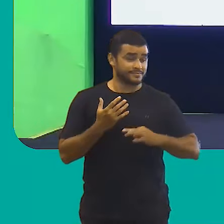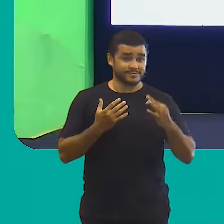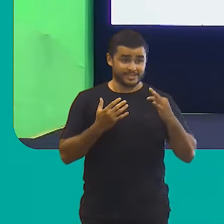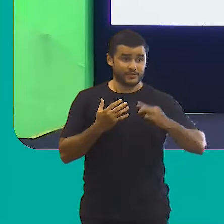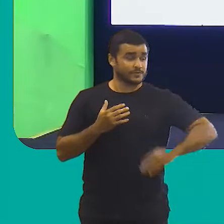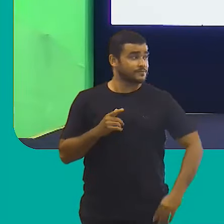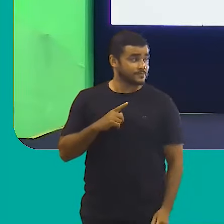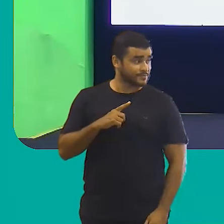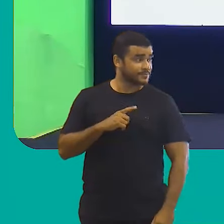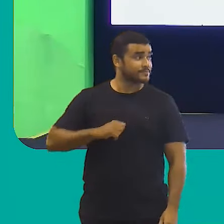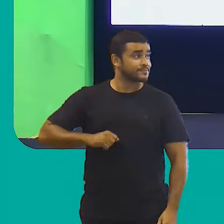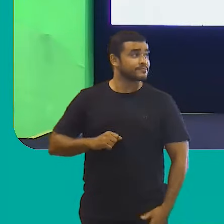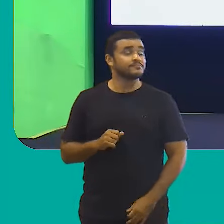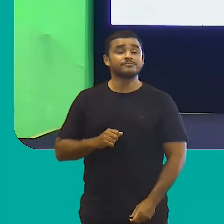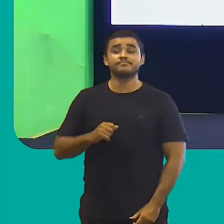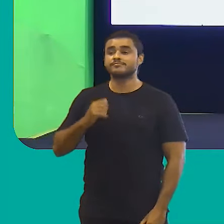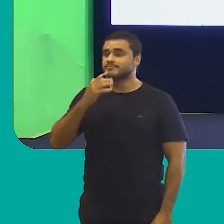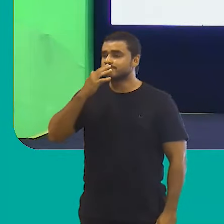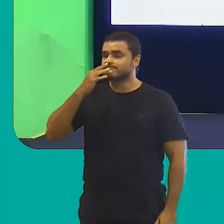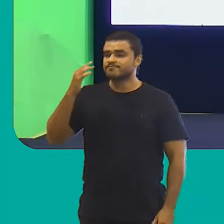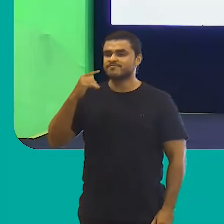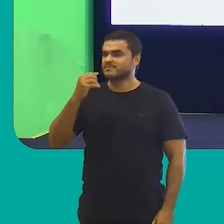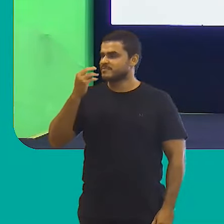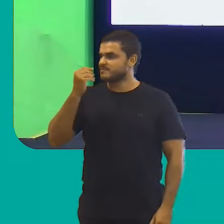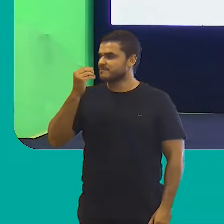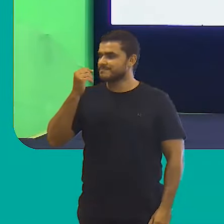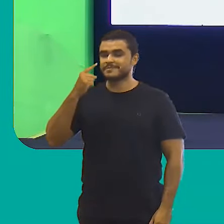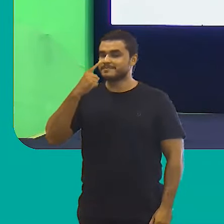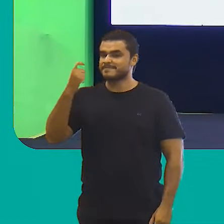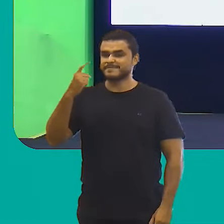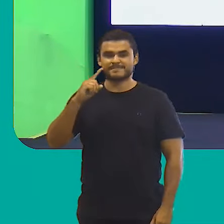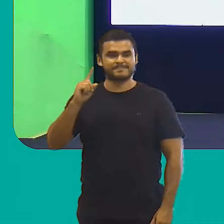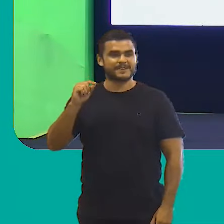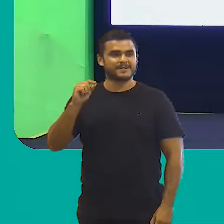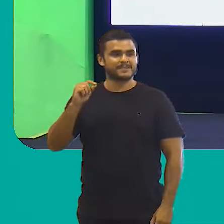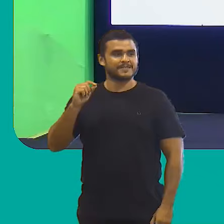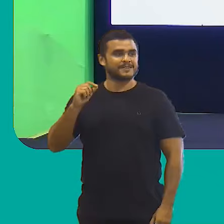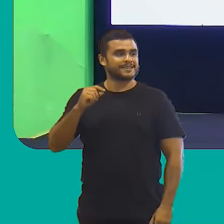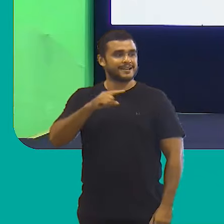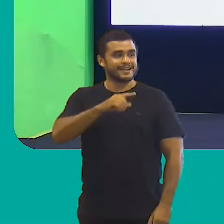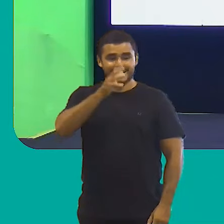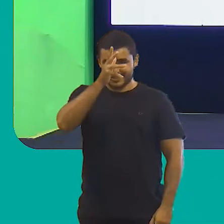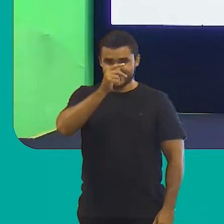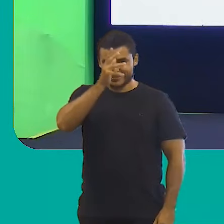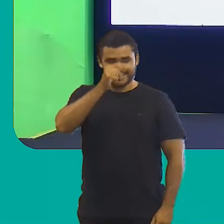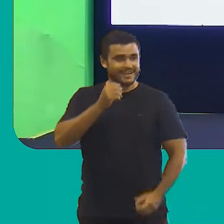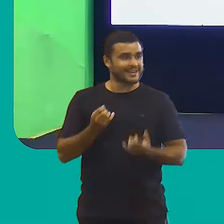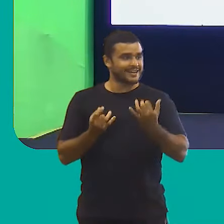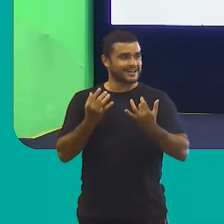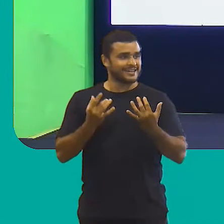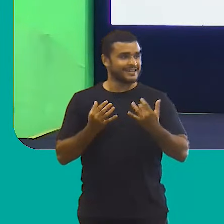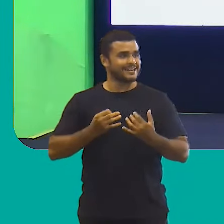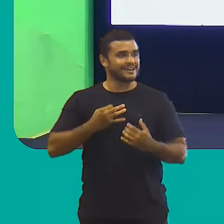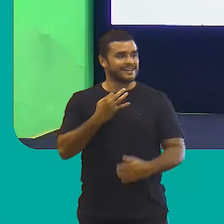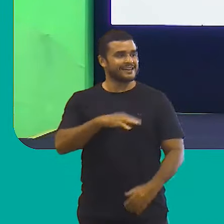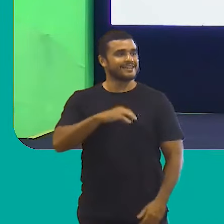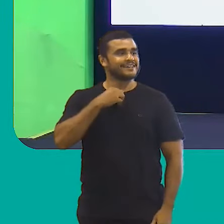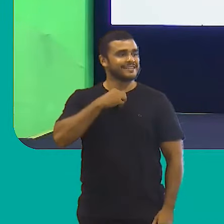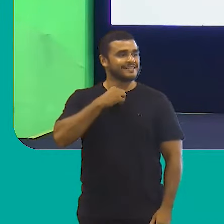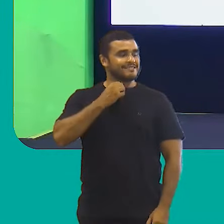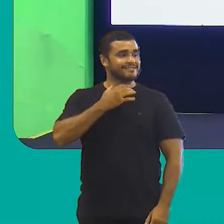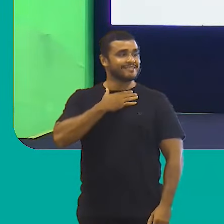ó, aquele cheirinho de... não sei, galinha queimada, pronto, é isso aí,